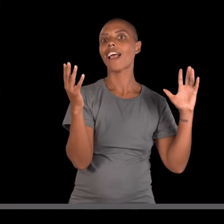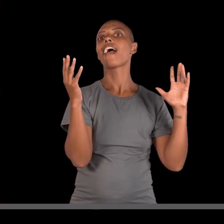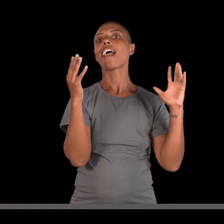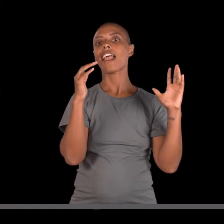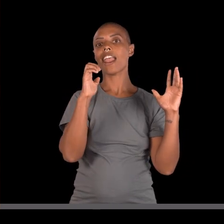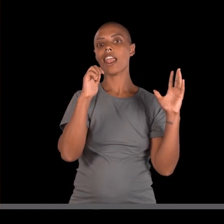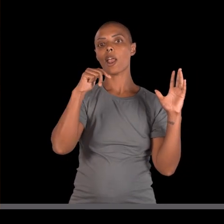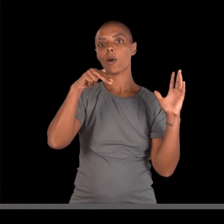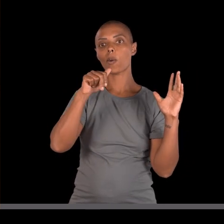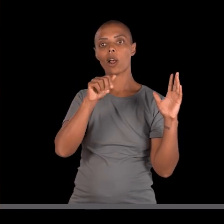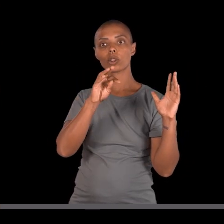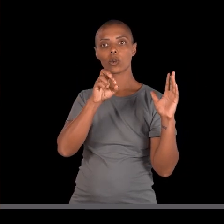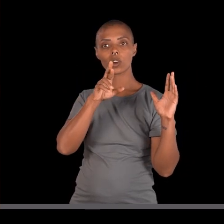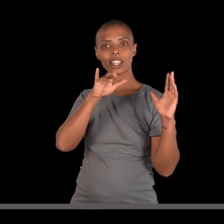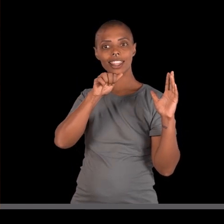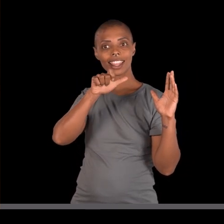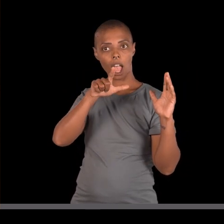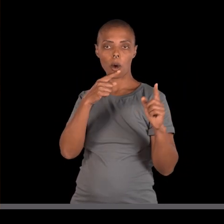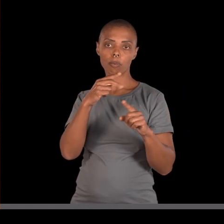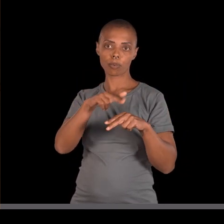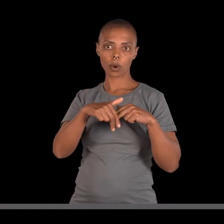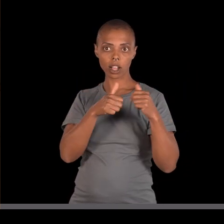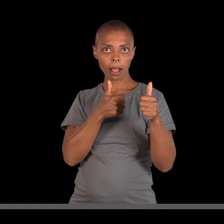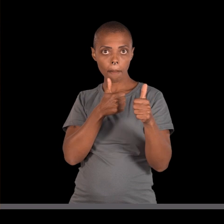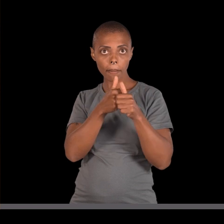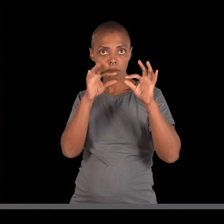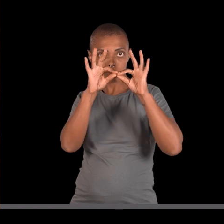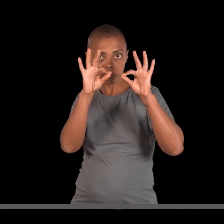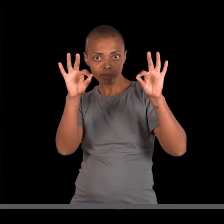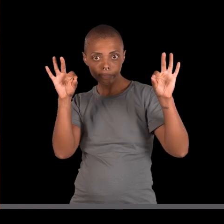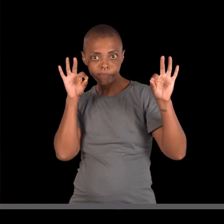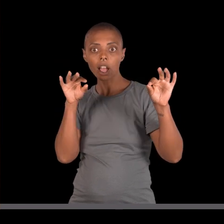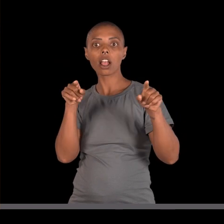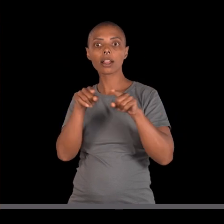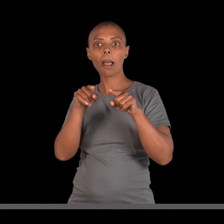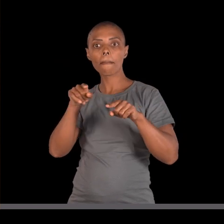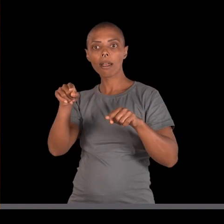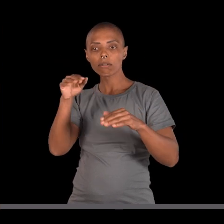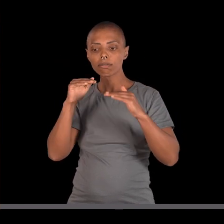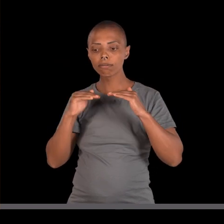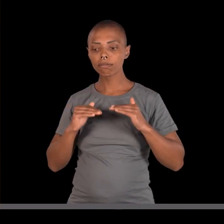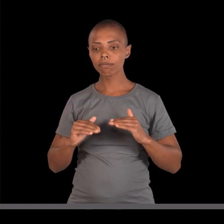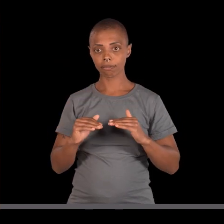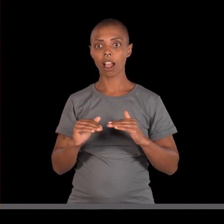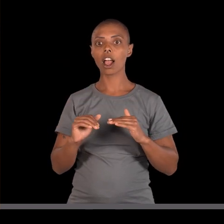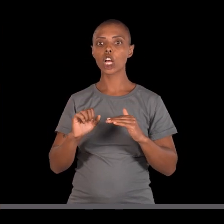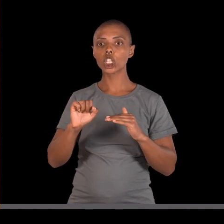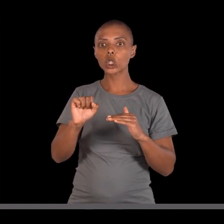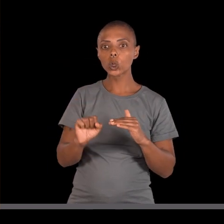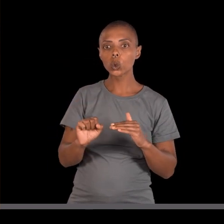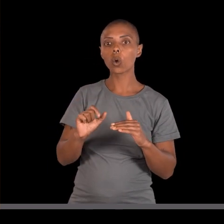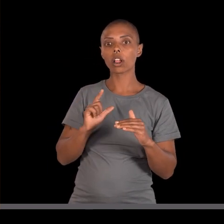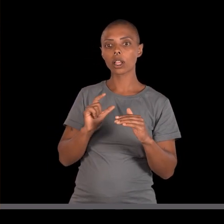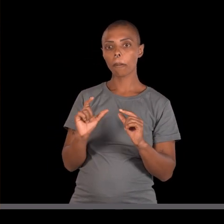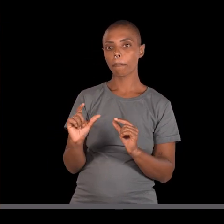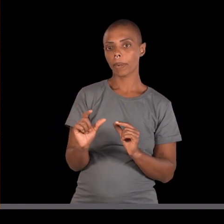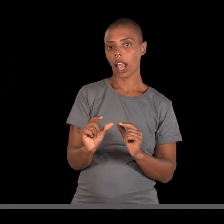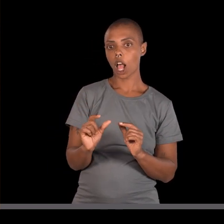Você vai ter o clima frio de montanhas, nas partes mais elevadas, e o clima subtropical, pegando aqui